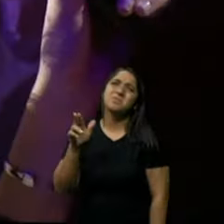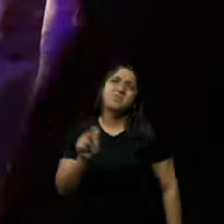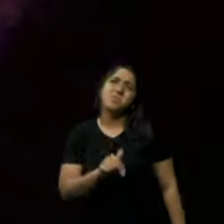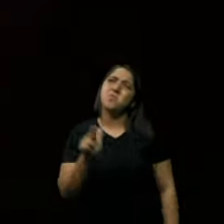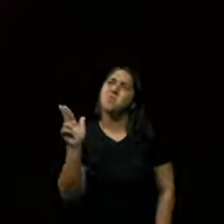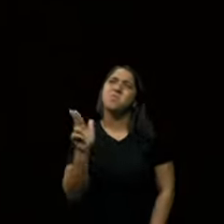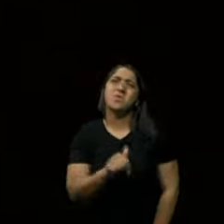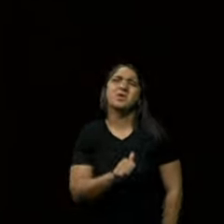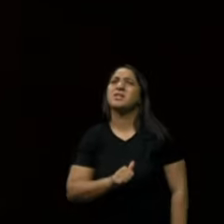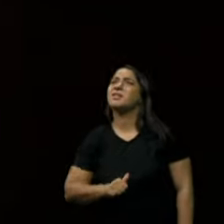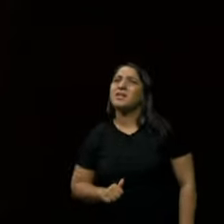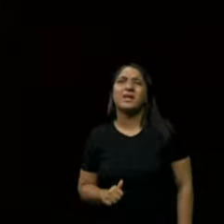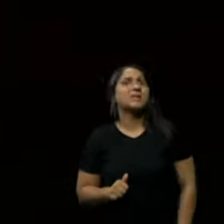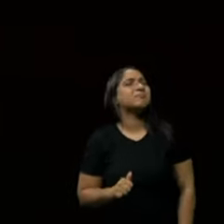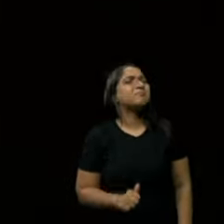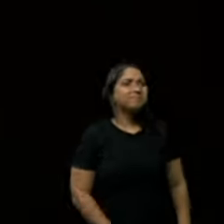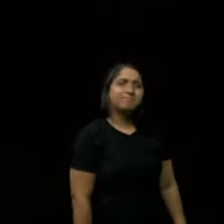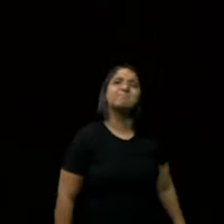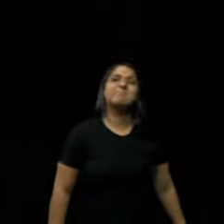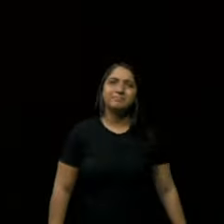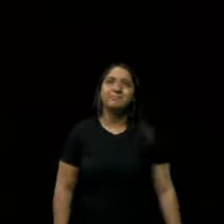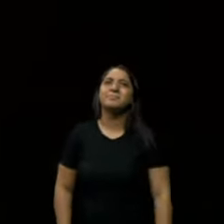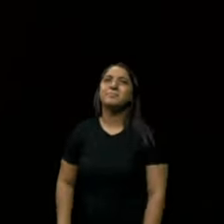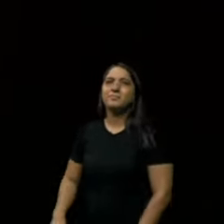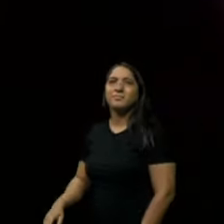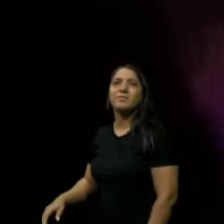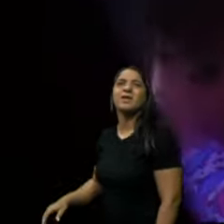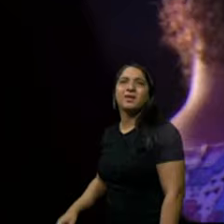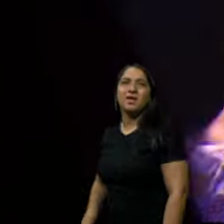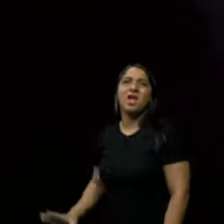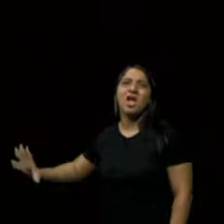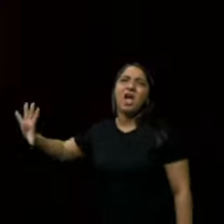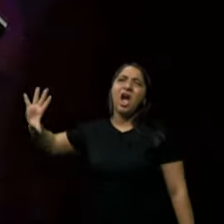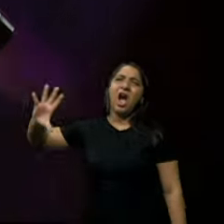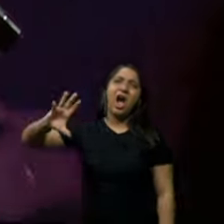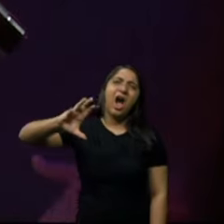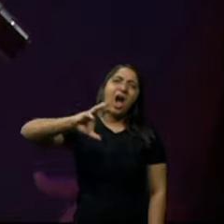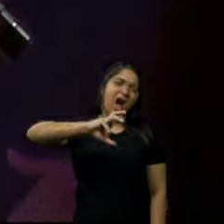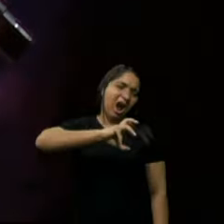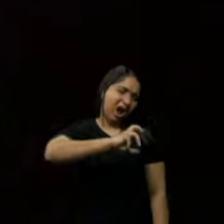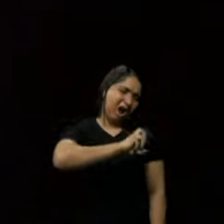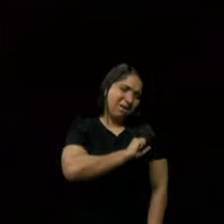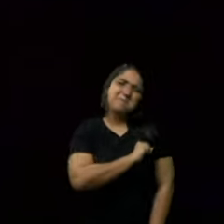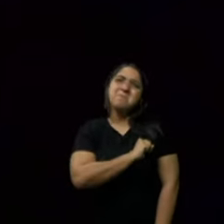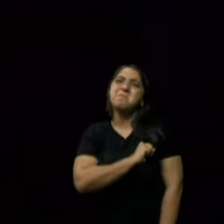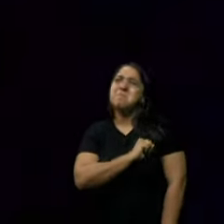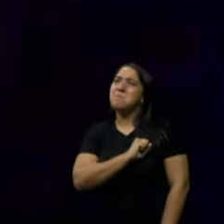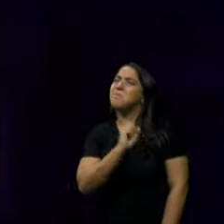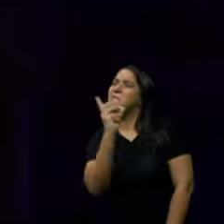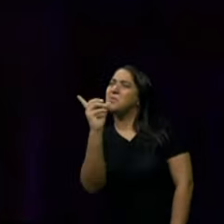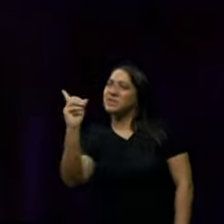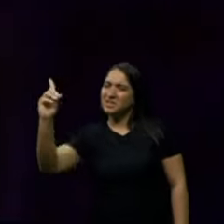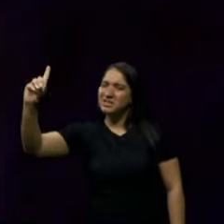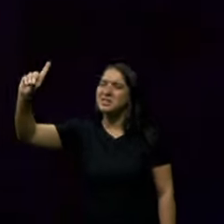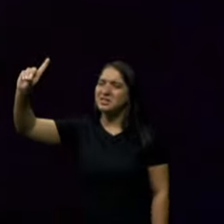aqui meu amor e minha vida